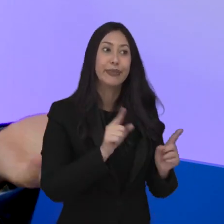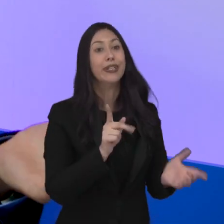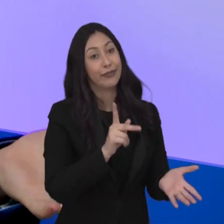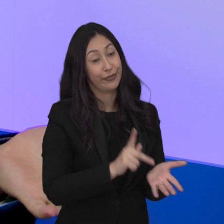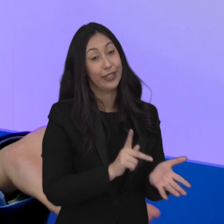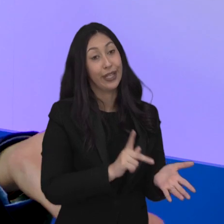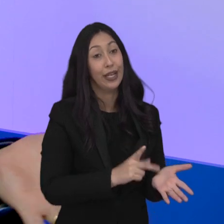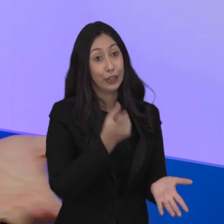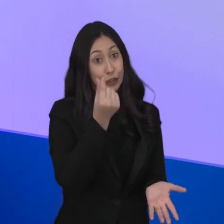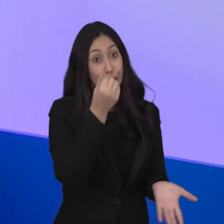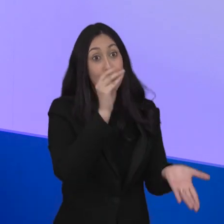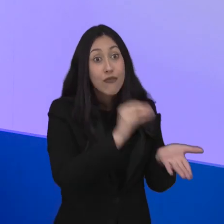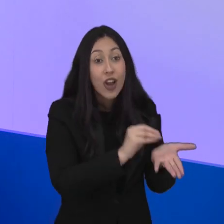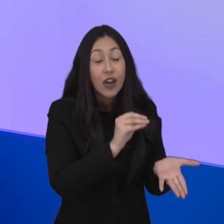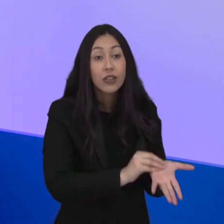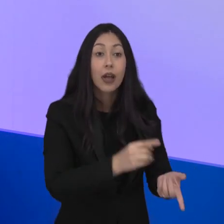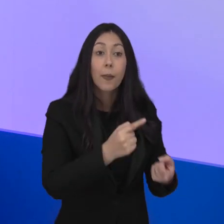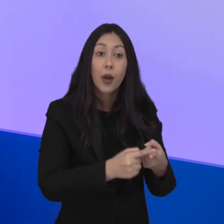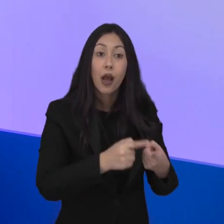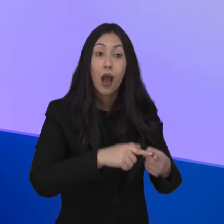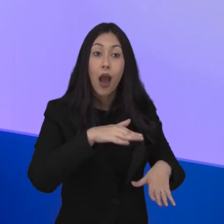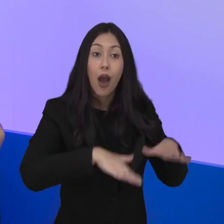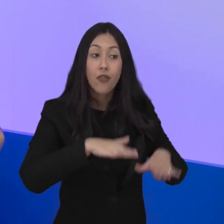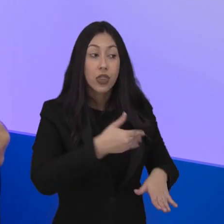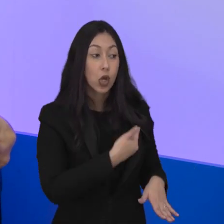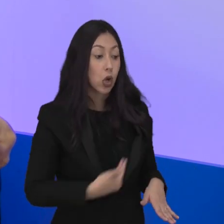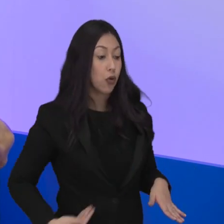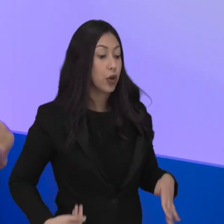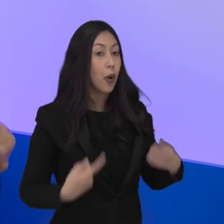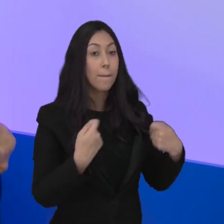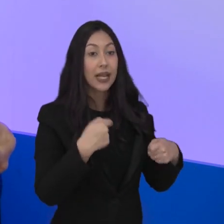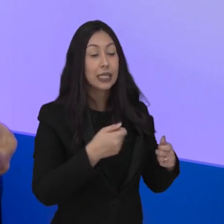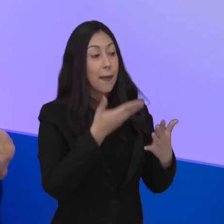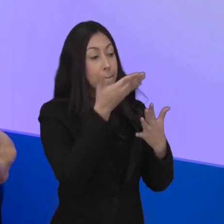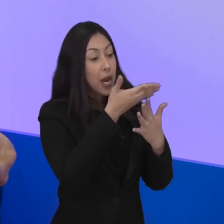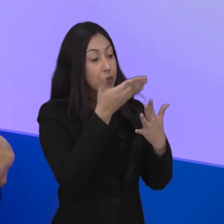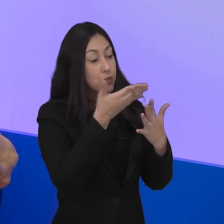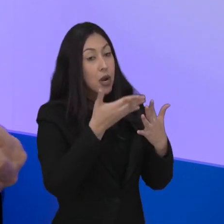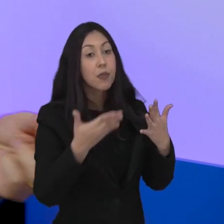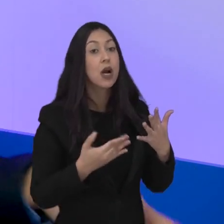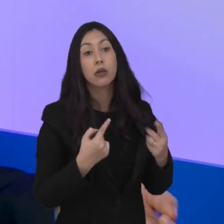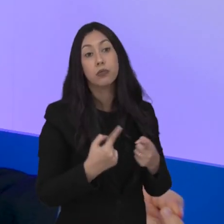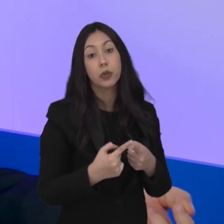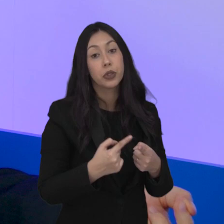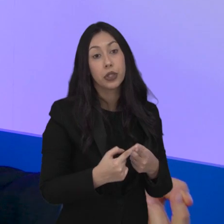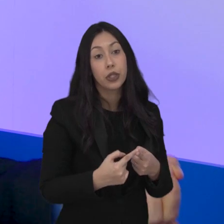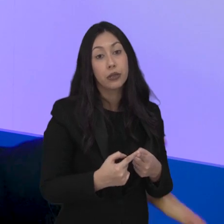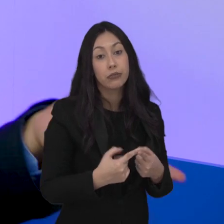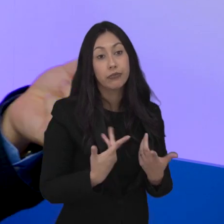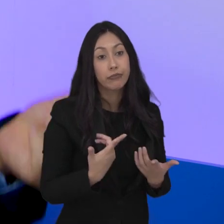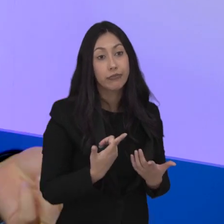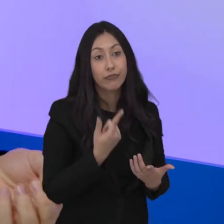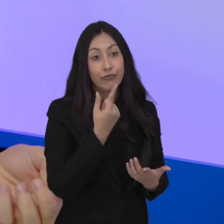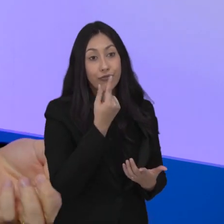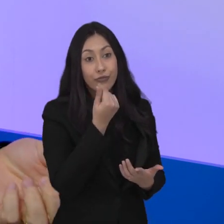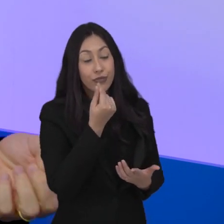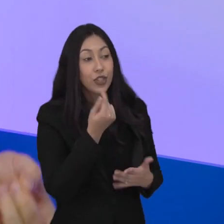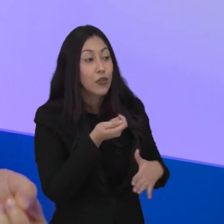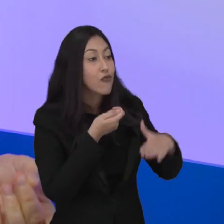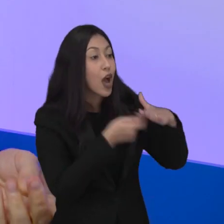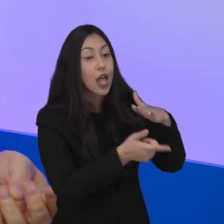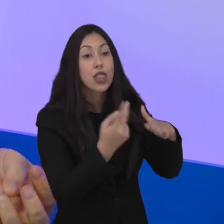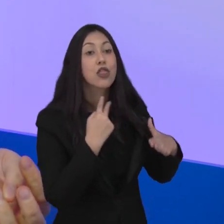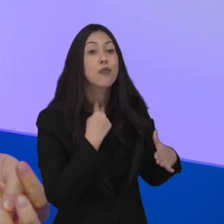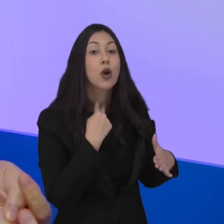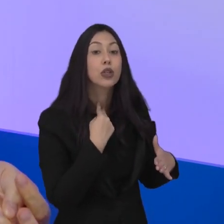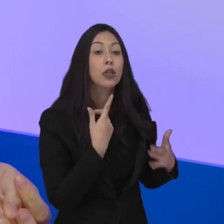fato acaba faltando. Por quê? Porque muitas vezes o governo tem que fazer o quê? Ele tem que arrolar dívidas, já que ele não pode emitir mais títulos da dívida pública, ele é